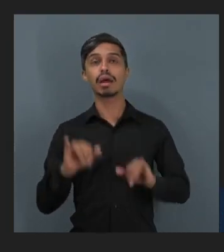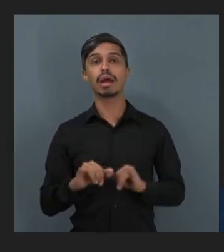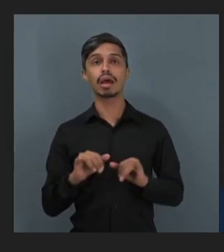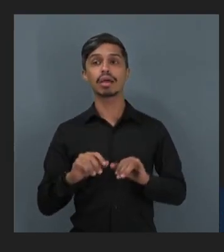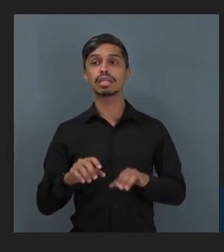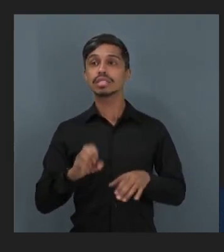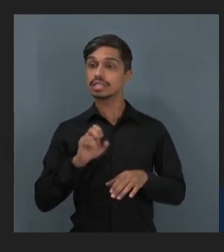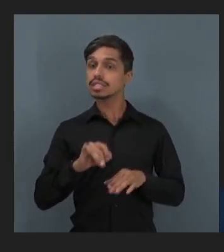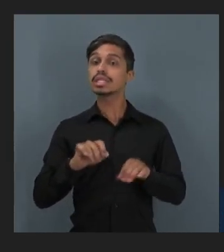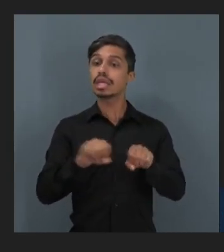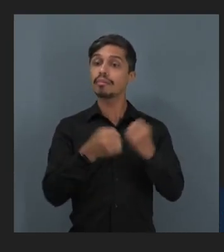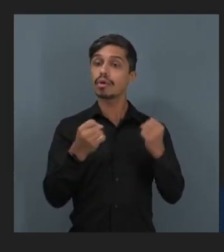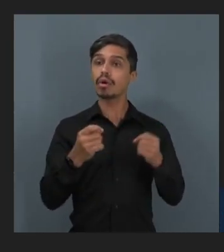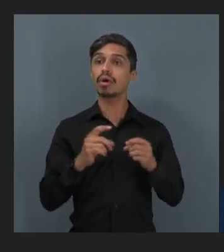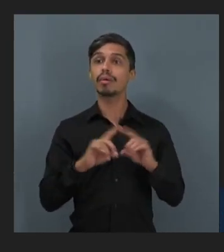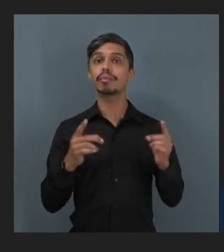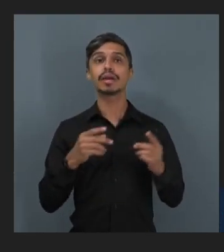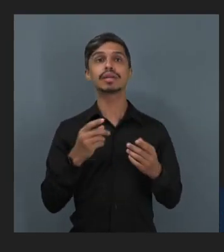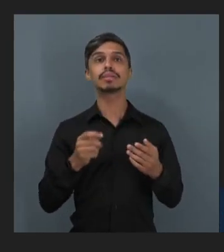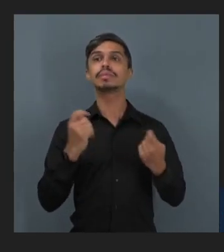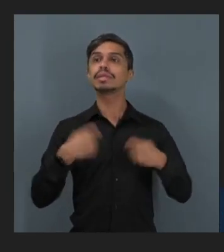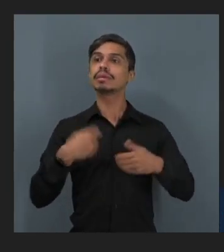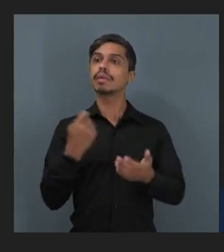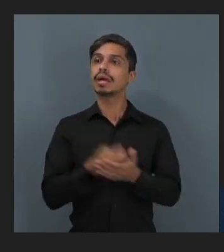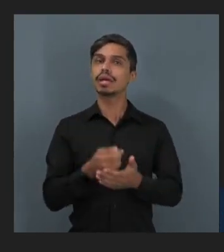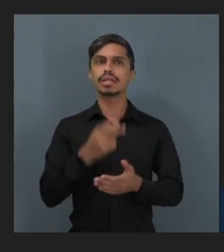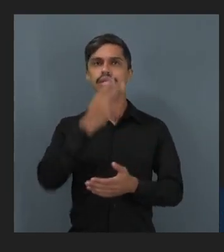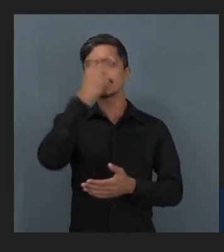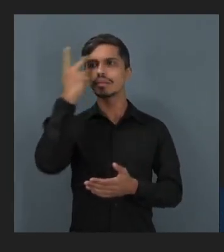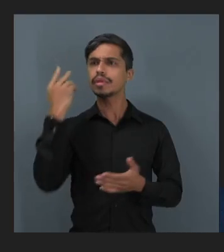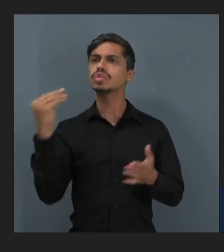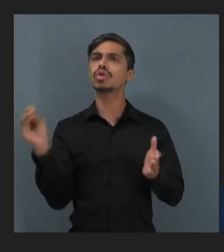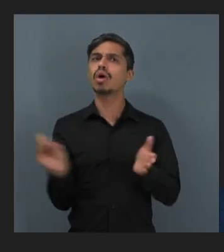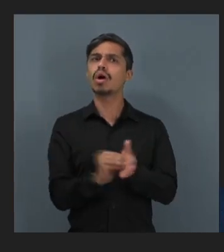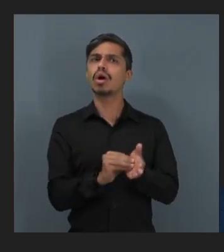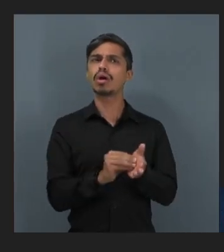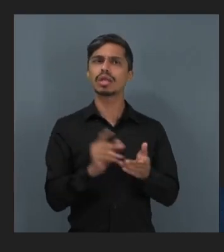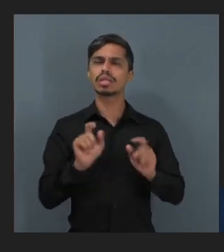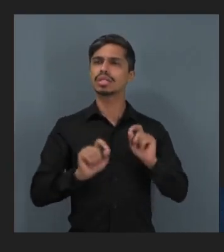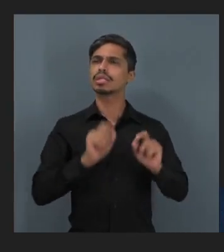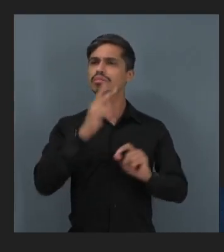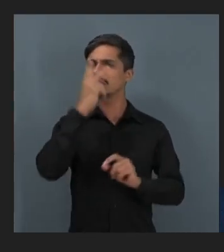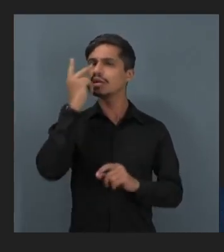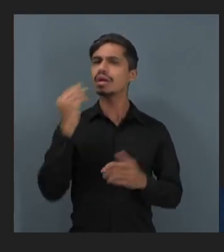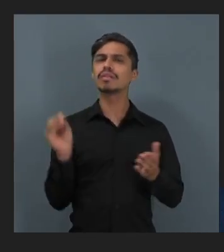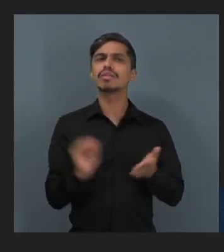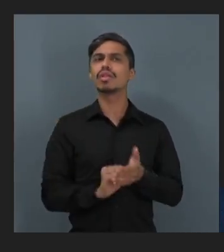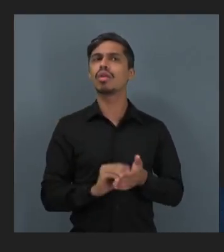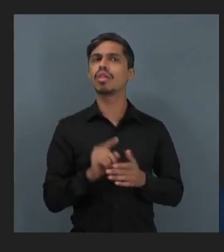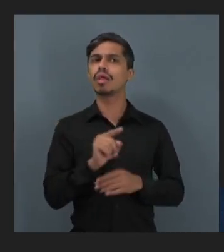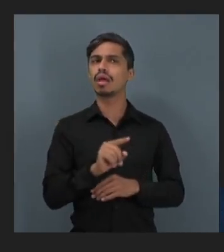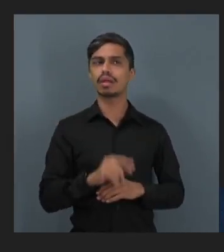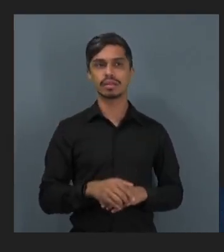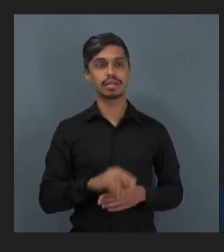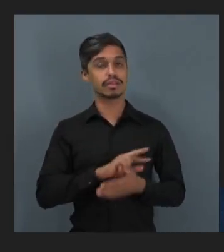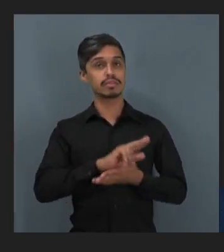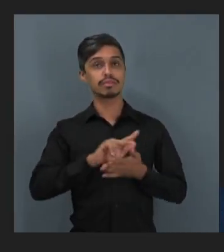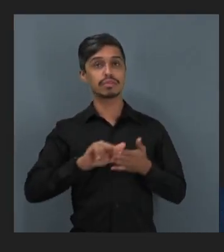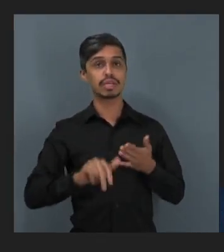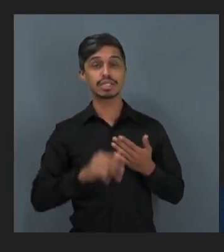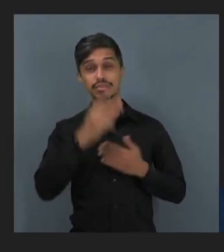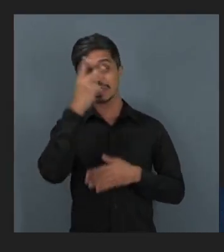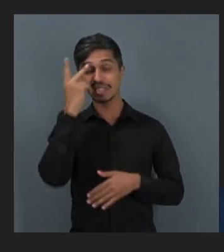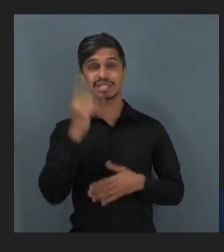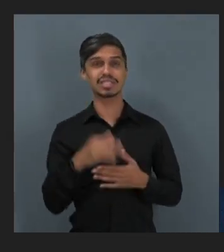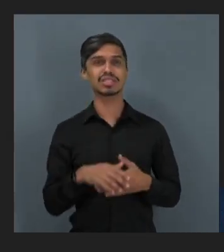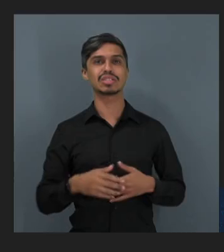parecem ser infiltrados. Quem é que colocou esses infiltrados? Quem fez isso? E quanta gente inocente pagando